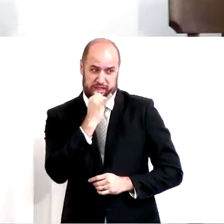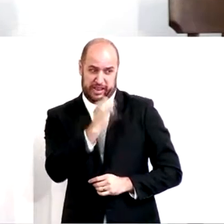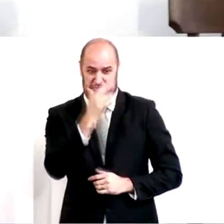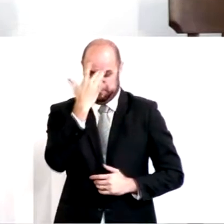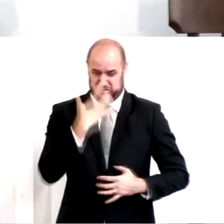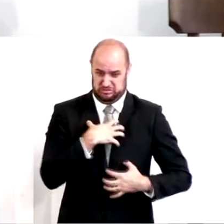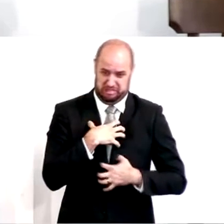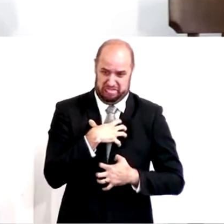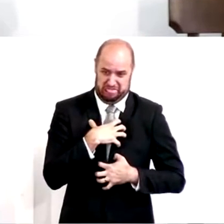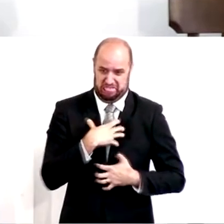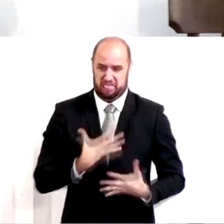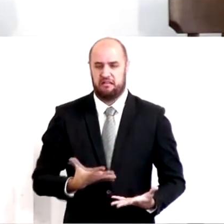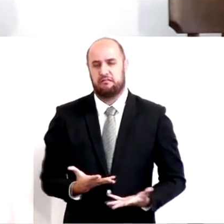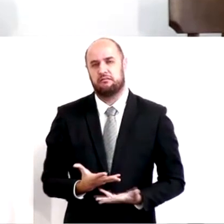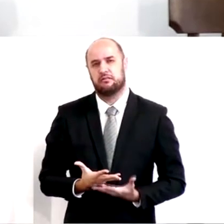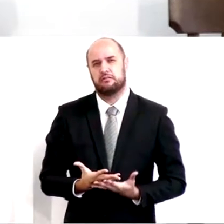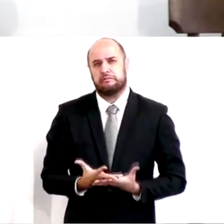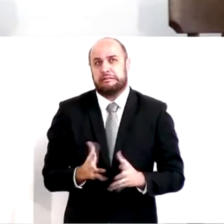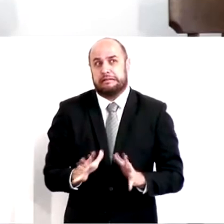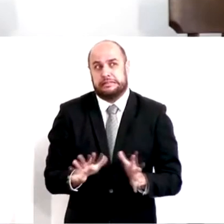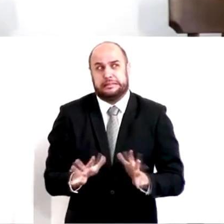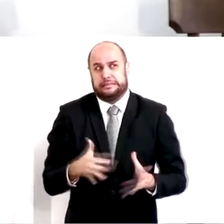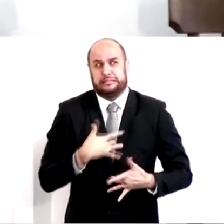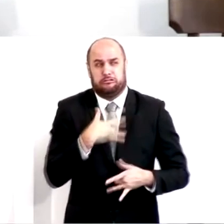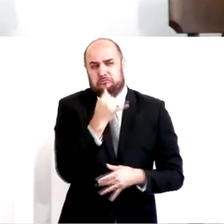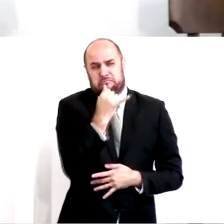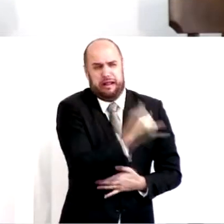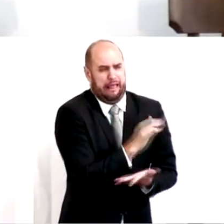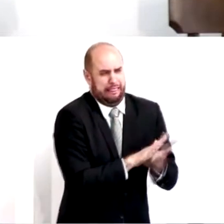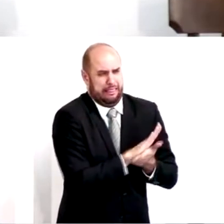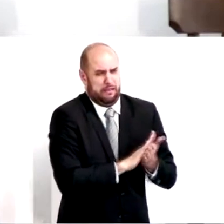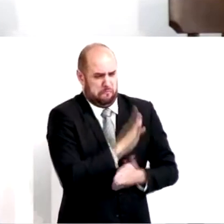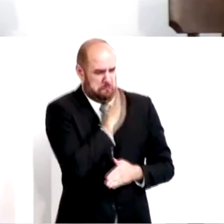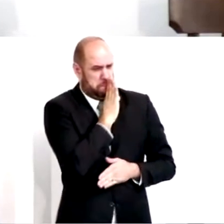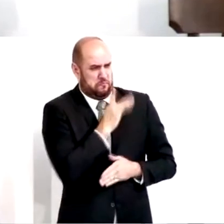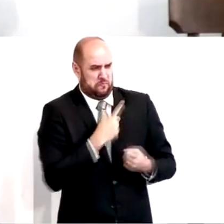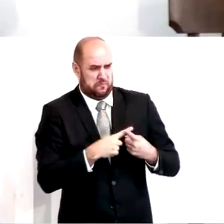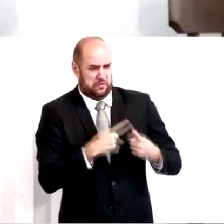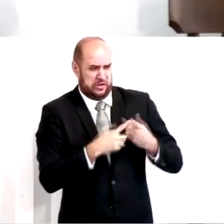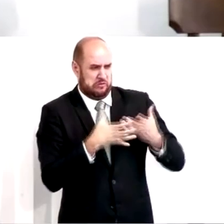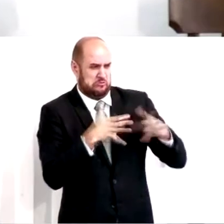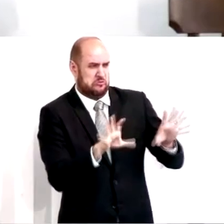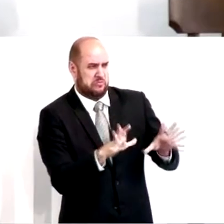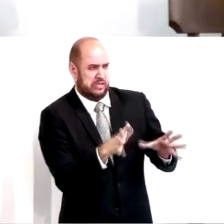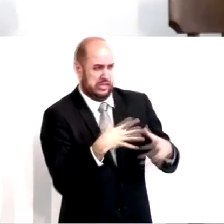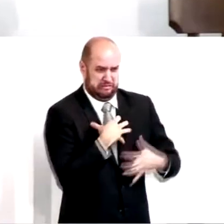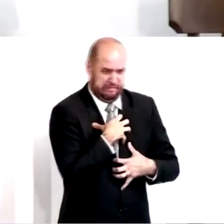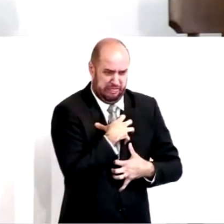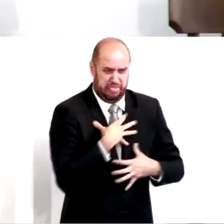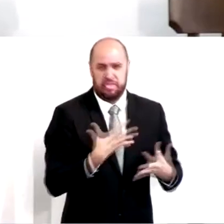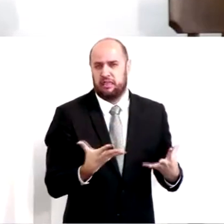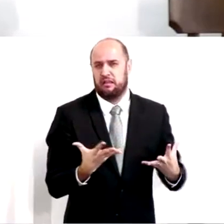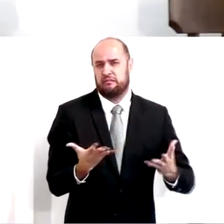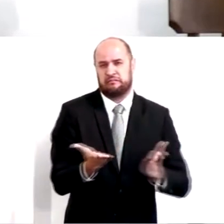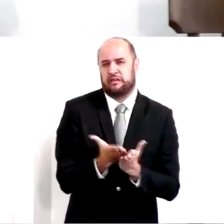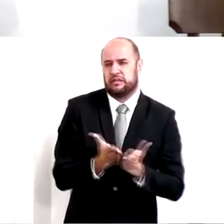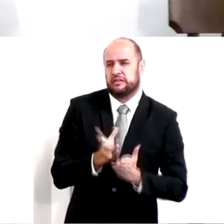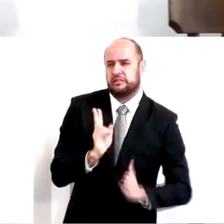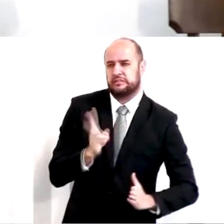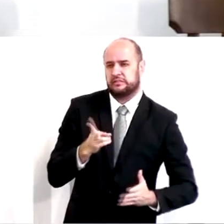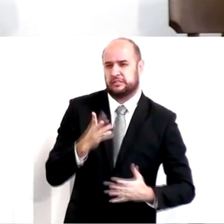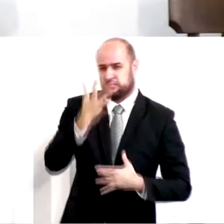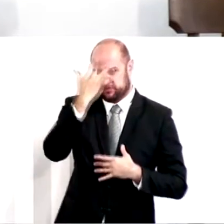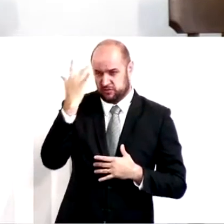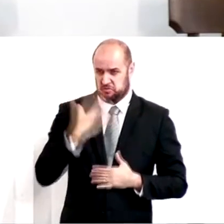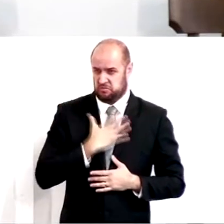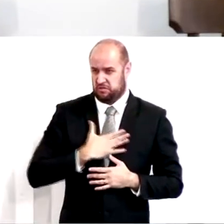as pessoas. Meu Deus, ele acha que aquilo é impossível, que um crente sempre tem que agradar as pessoas. E lá vem a palavra